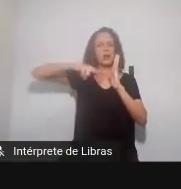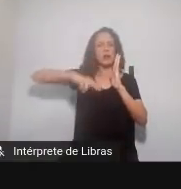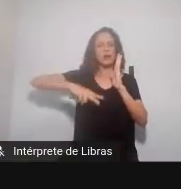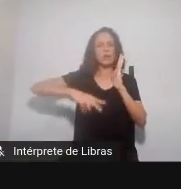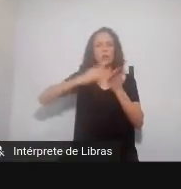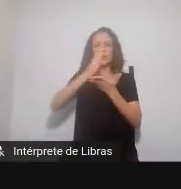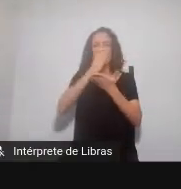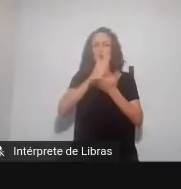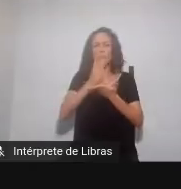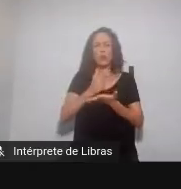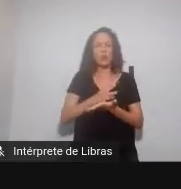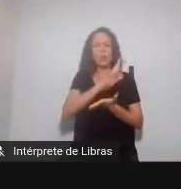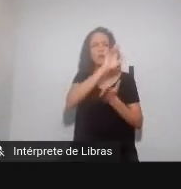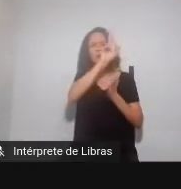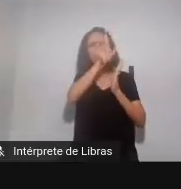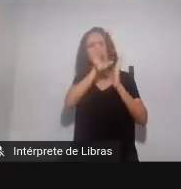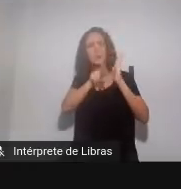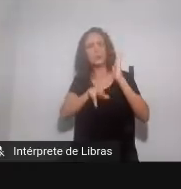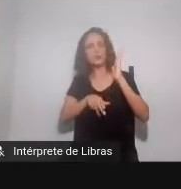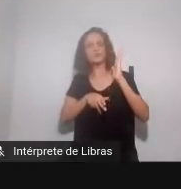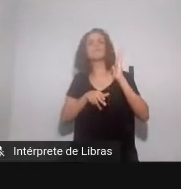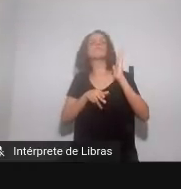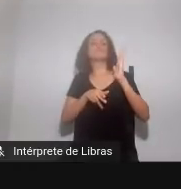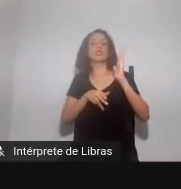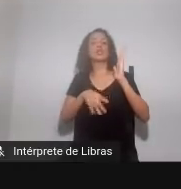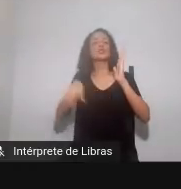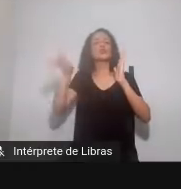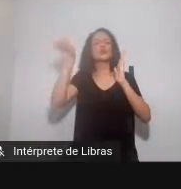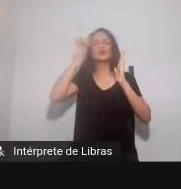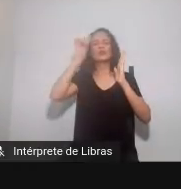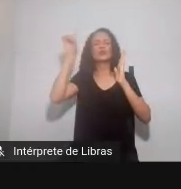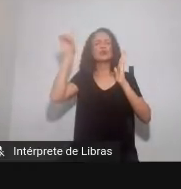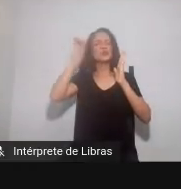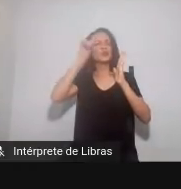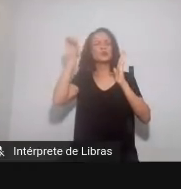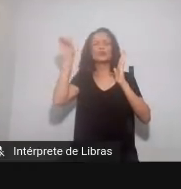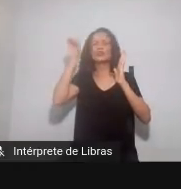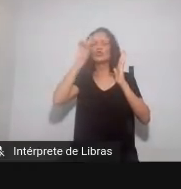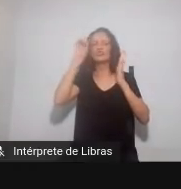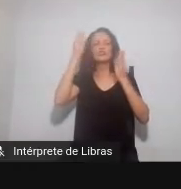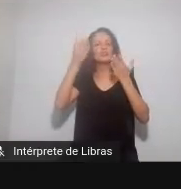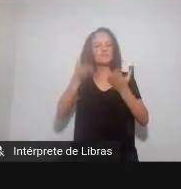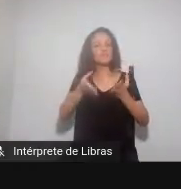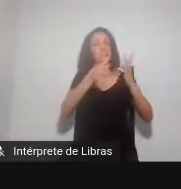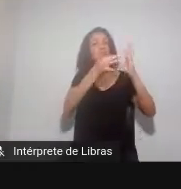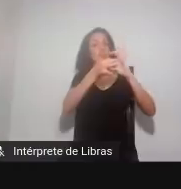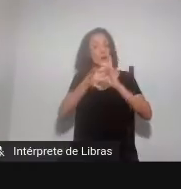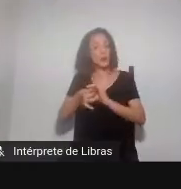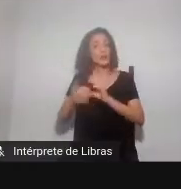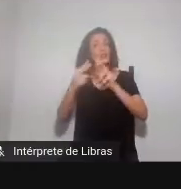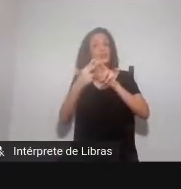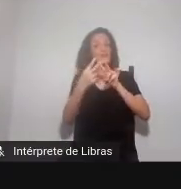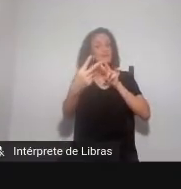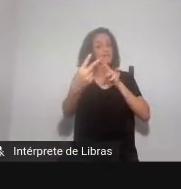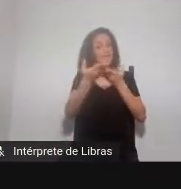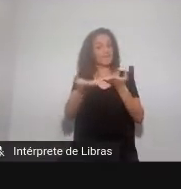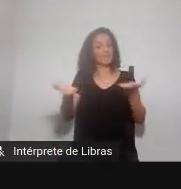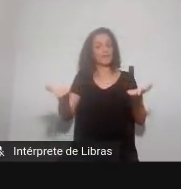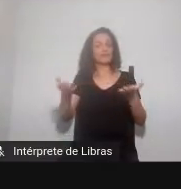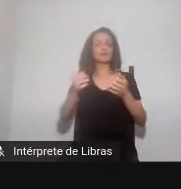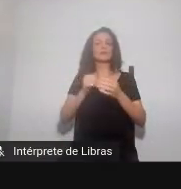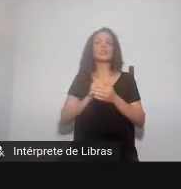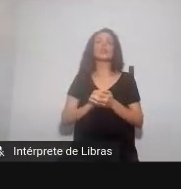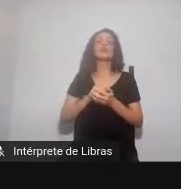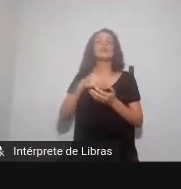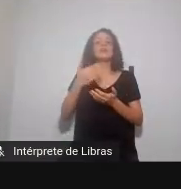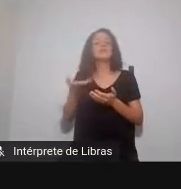crianças e leem todos os dias nesse contexto de educação remota. E uma das